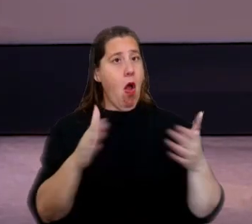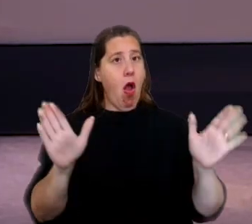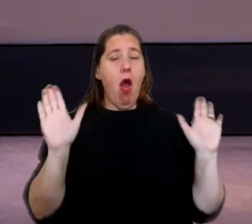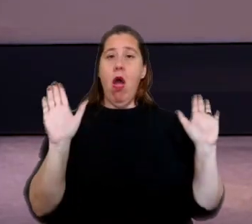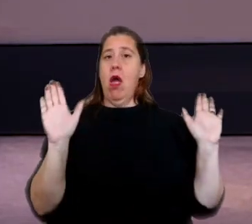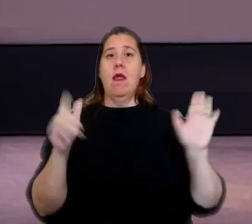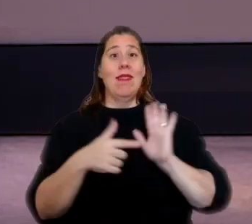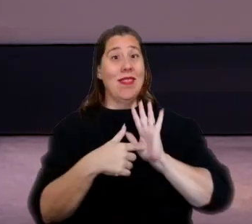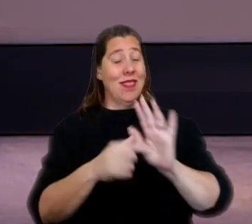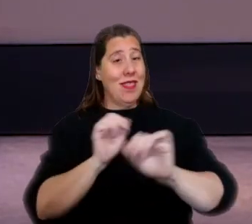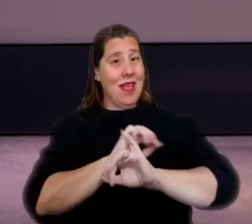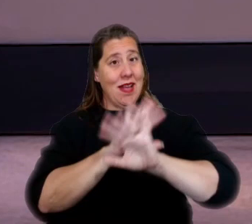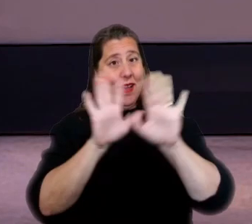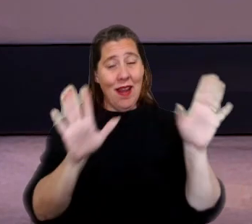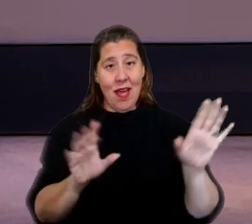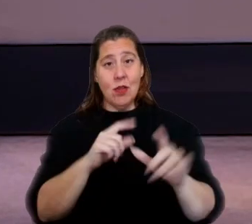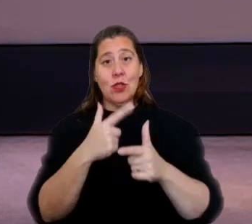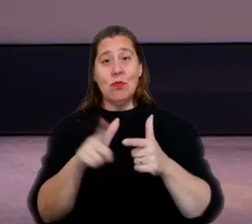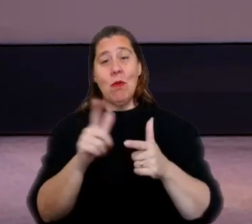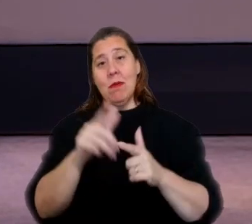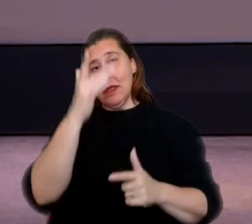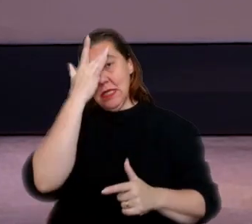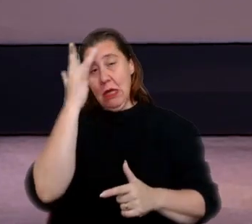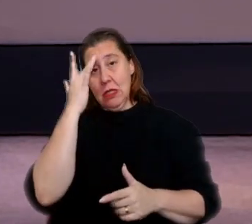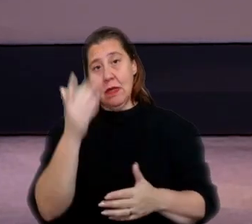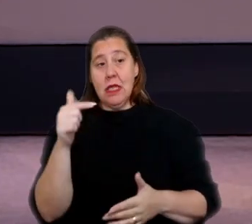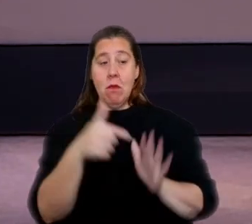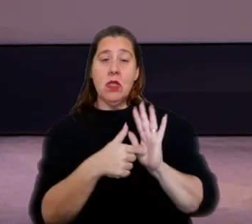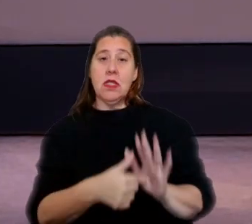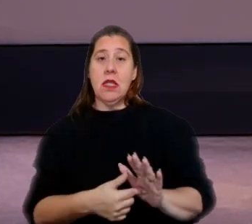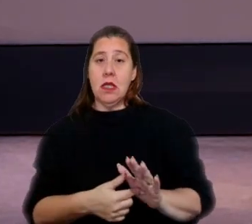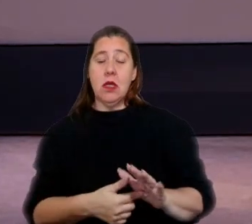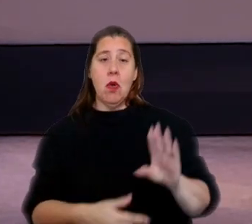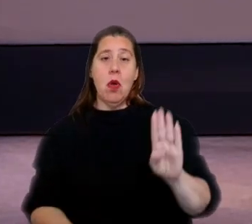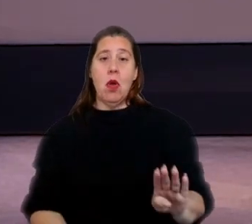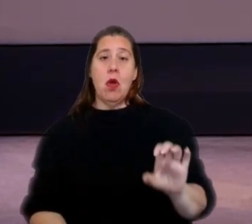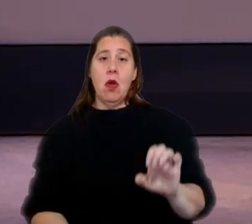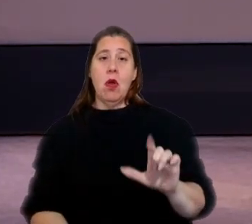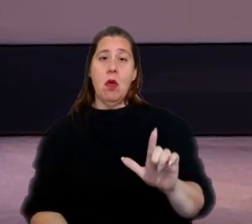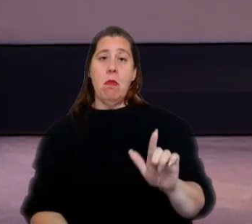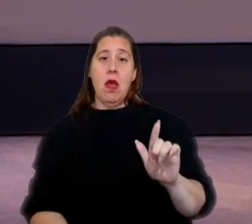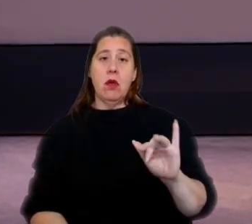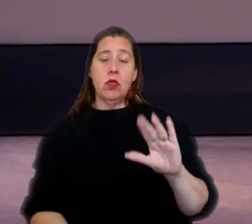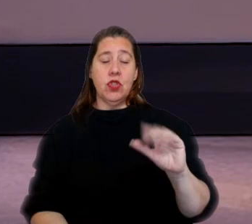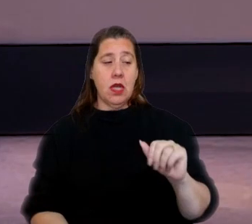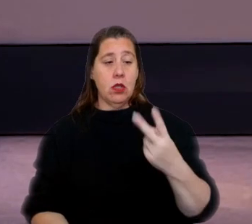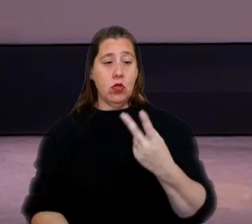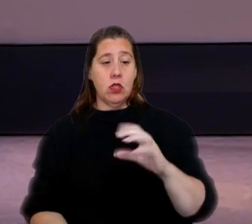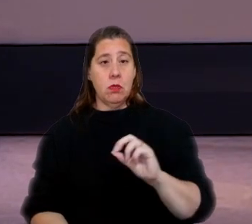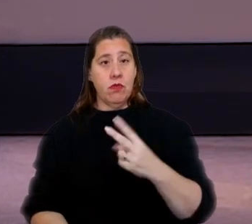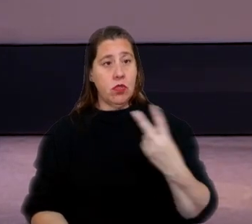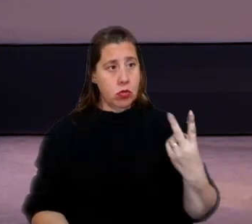despreparada a nossa sociedade está para lidar com um problema de saúde mental, né? E a gente está falando da Bélgica em 2022, né? O ano que esse filme saiu. É um